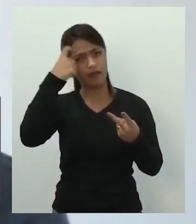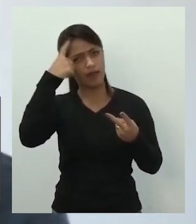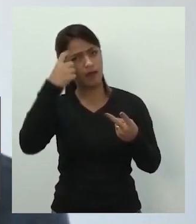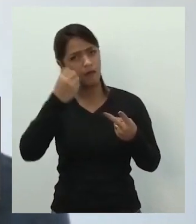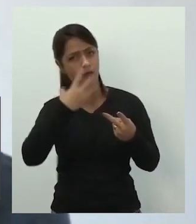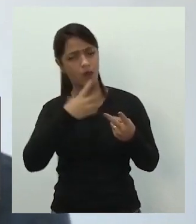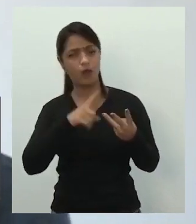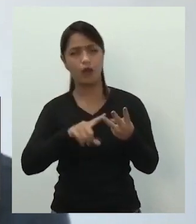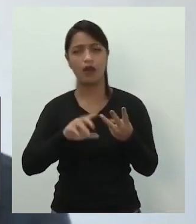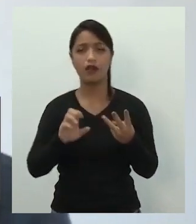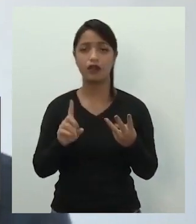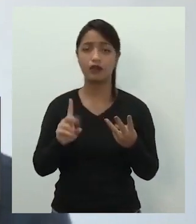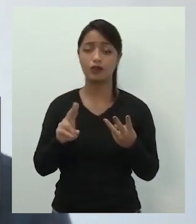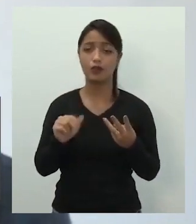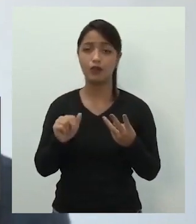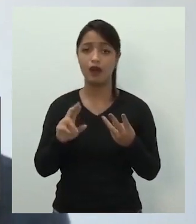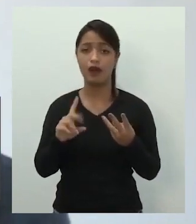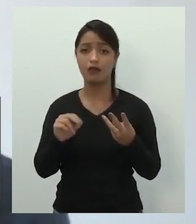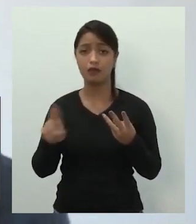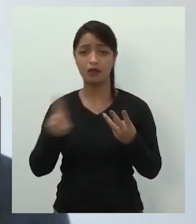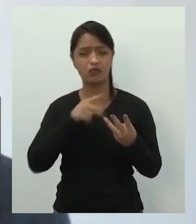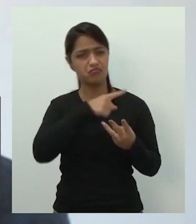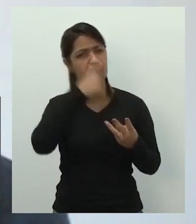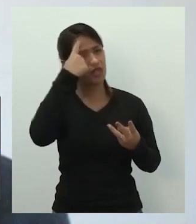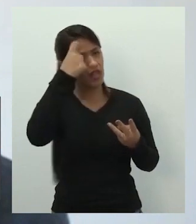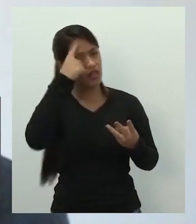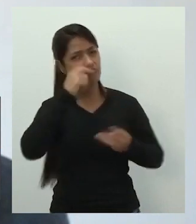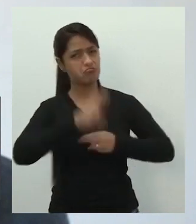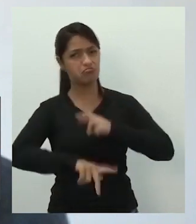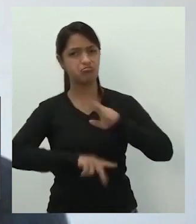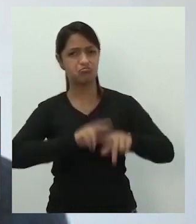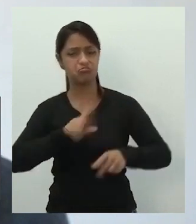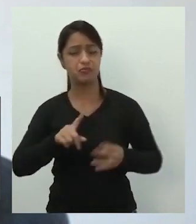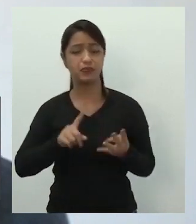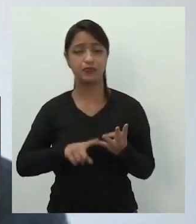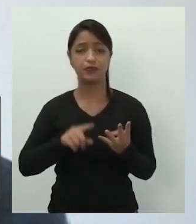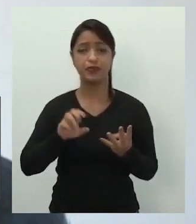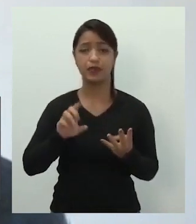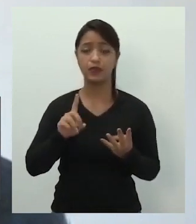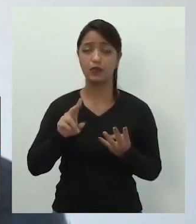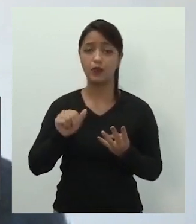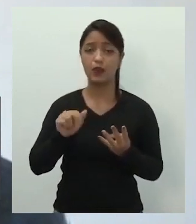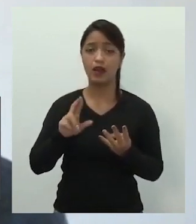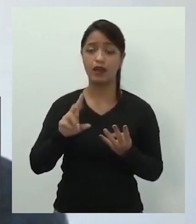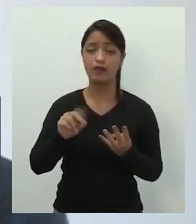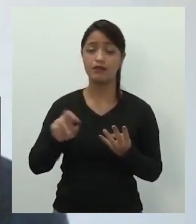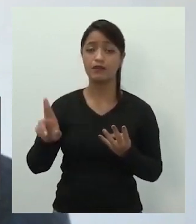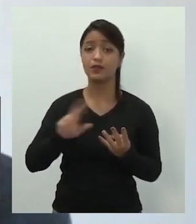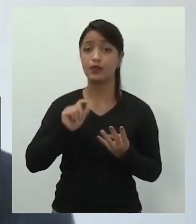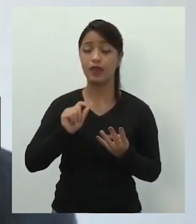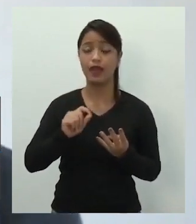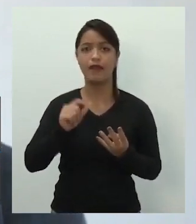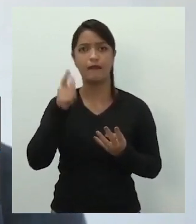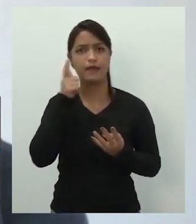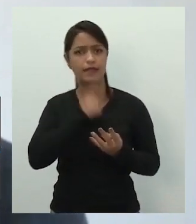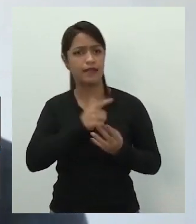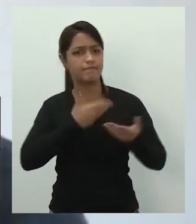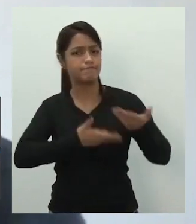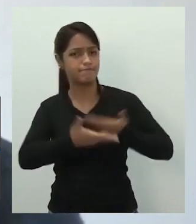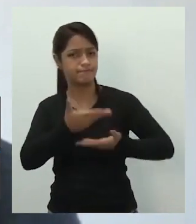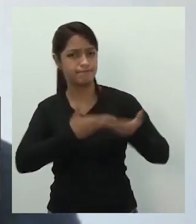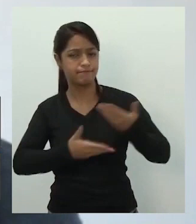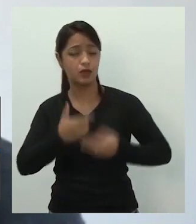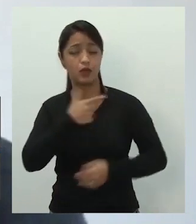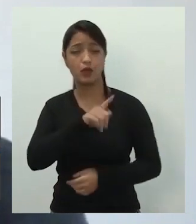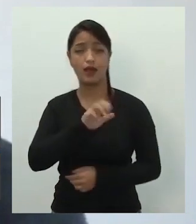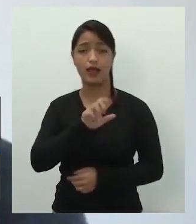ideias diferentes, professor Marco, troca de experiências, professora Elaine, formação continuada, professor